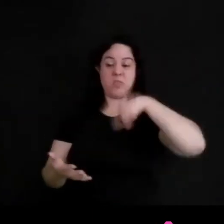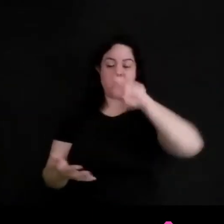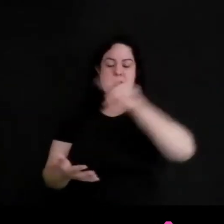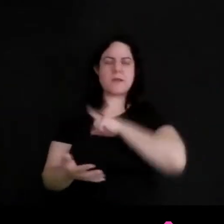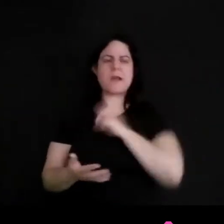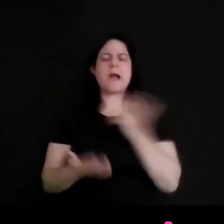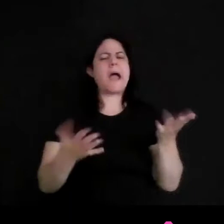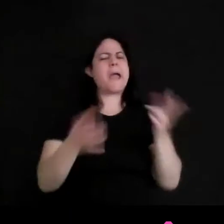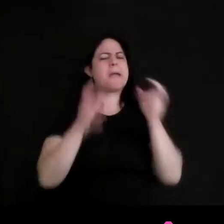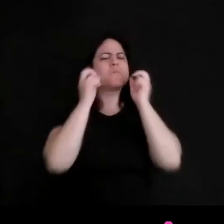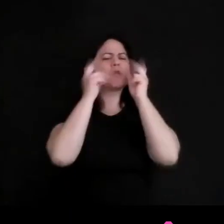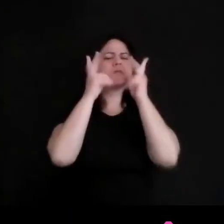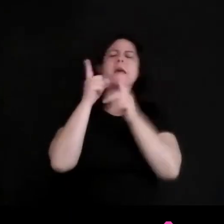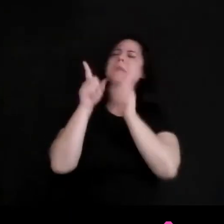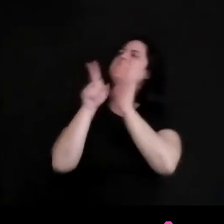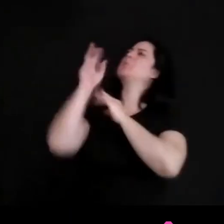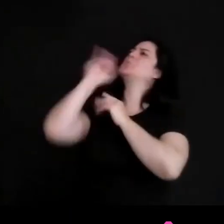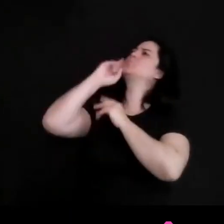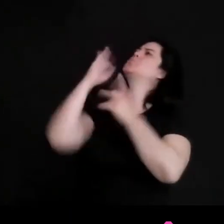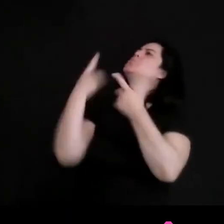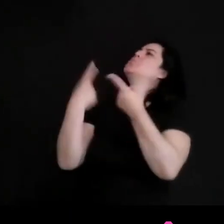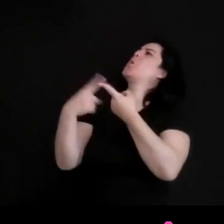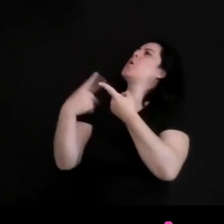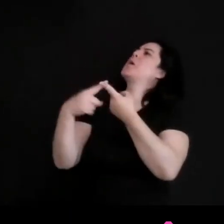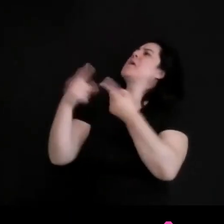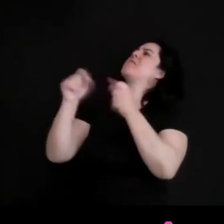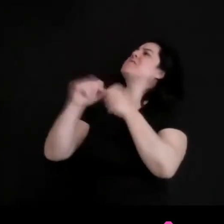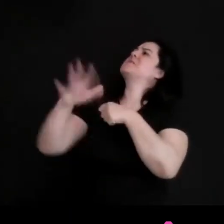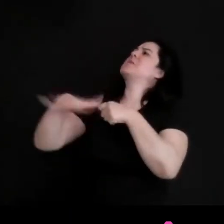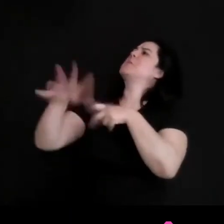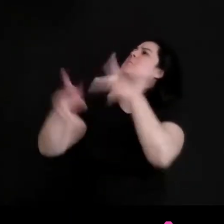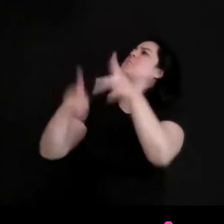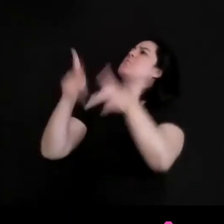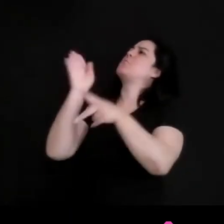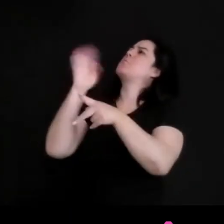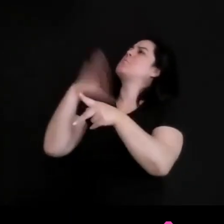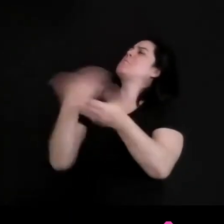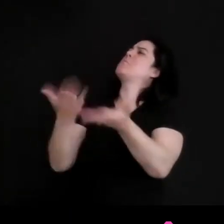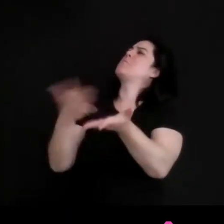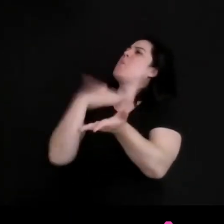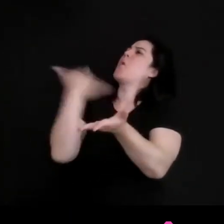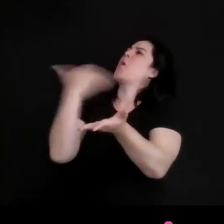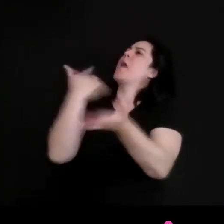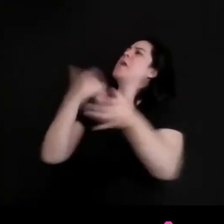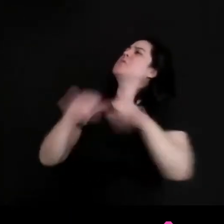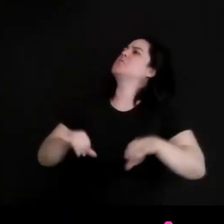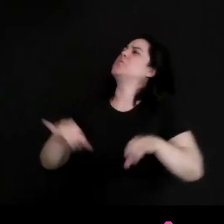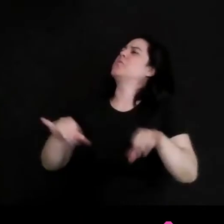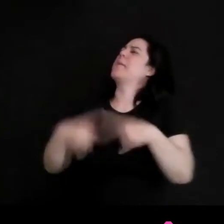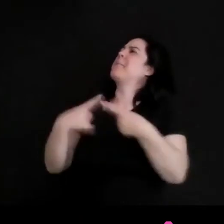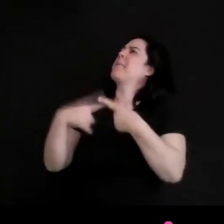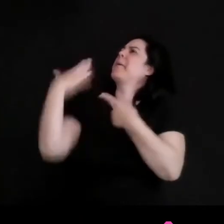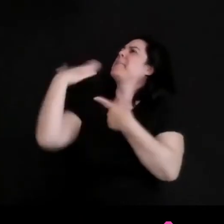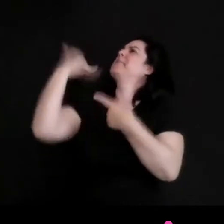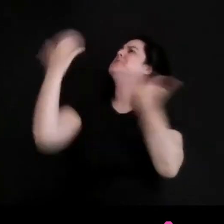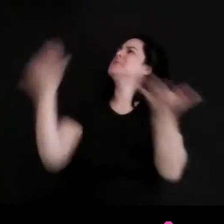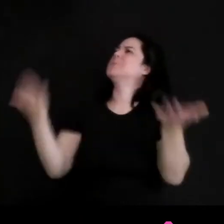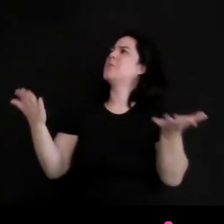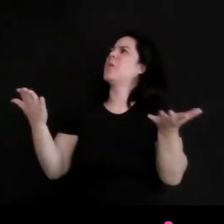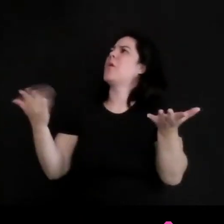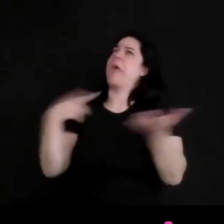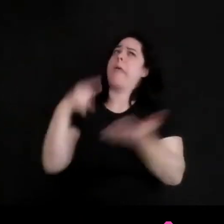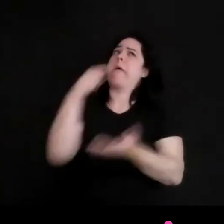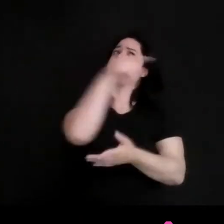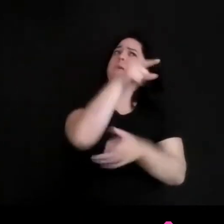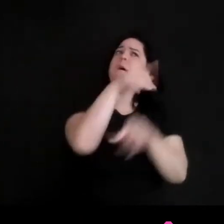perguntou: Senhor, por que maltrataste este povo? Afinal, por que me enviaste? Desde que me dirigi a Faraó